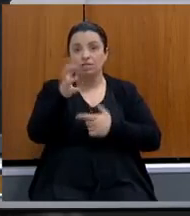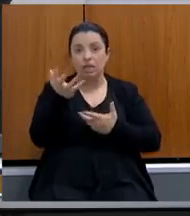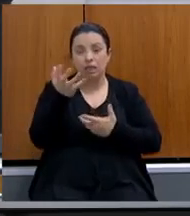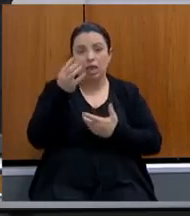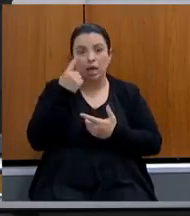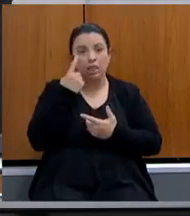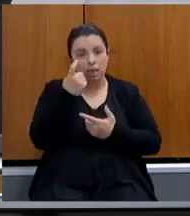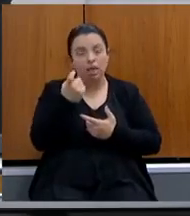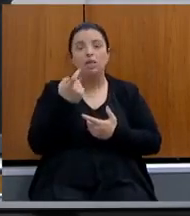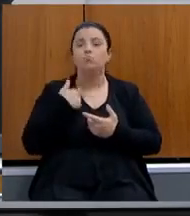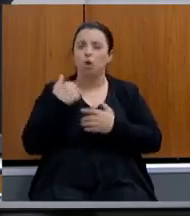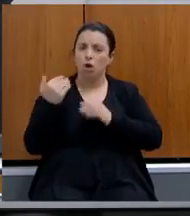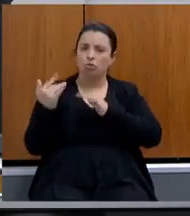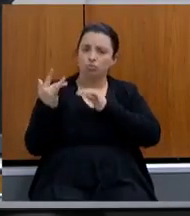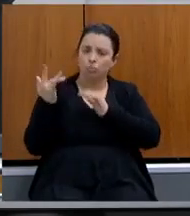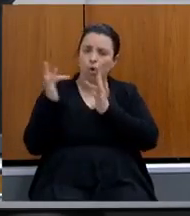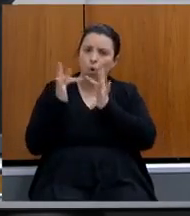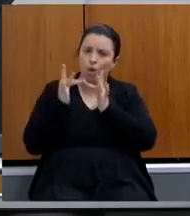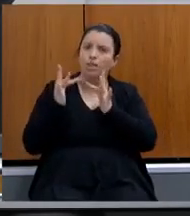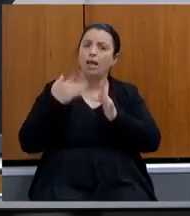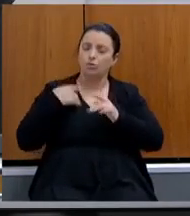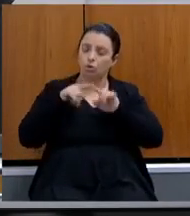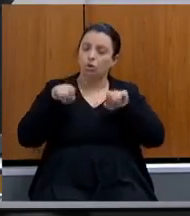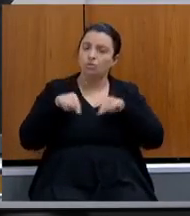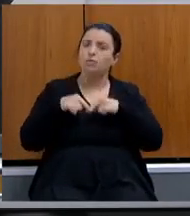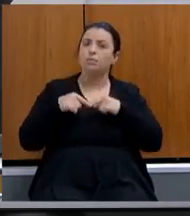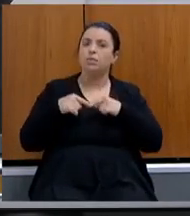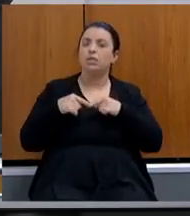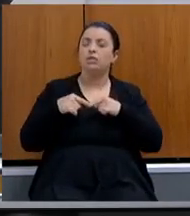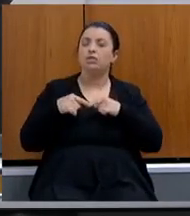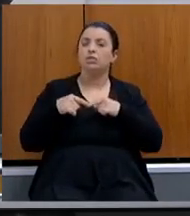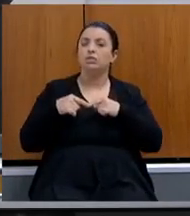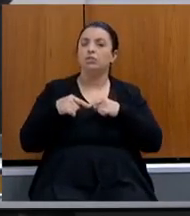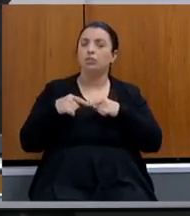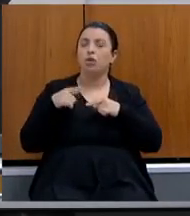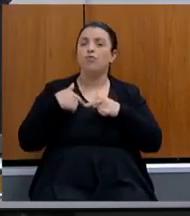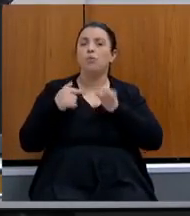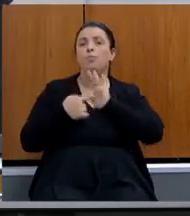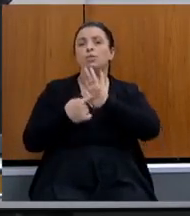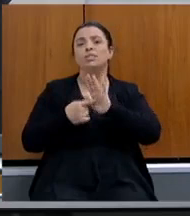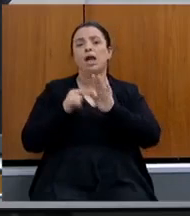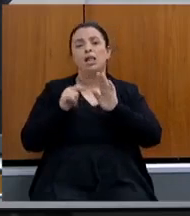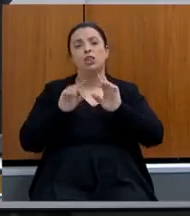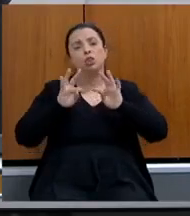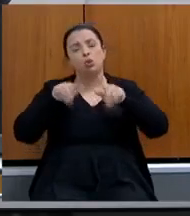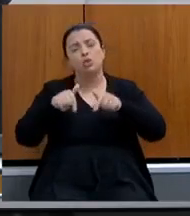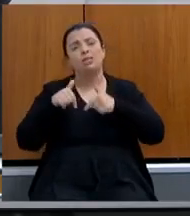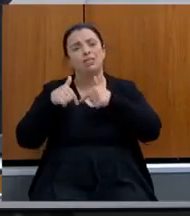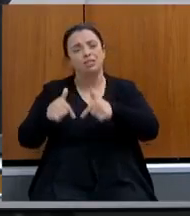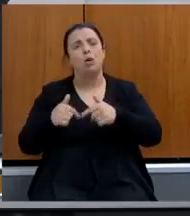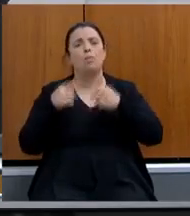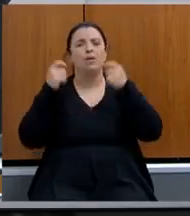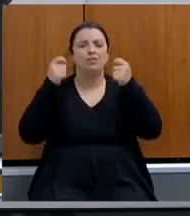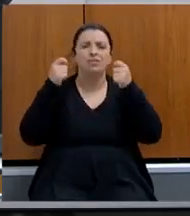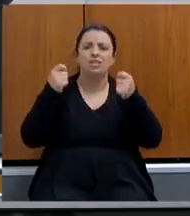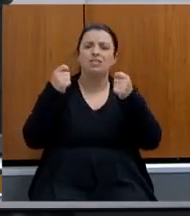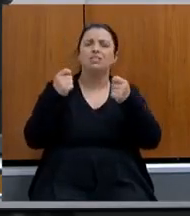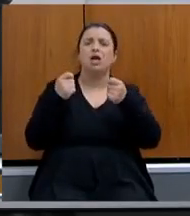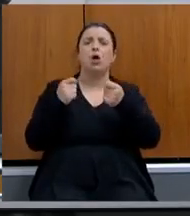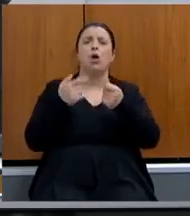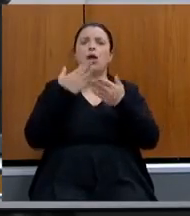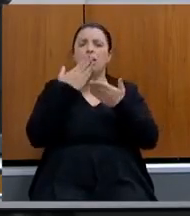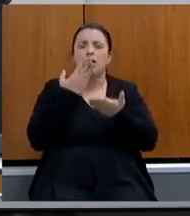contato com os gabinetes a gente tem material lá Pronto mostrando ação por ação que vai desde a manifestação requerimento ação